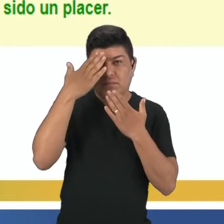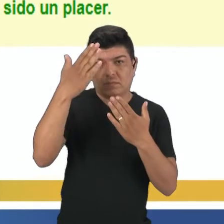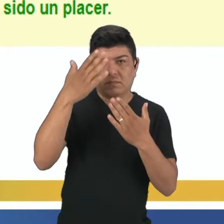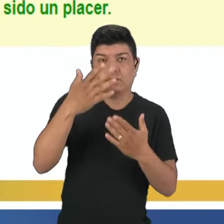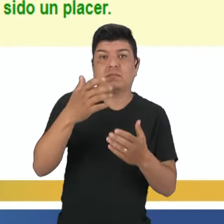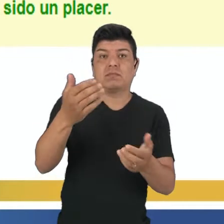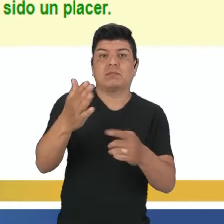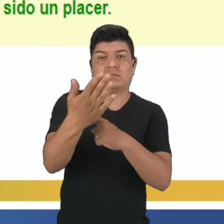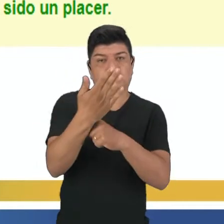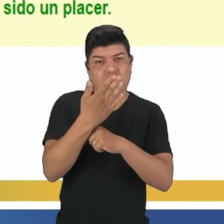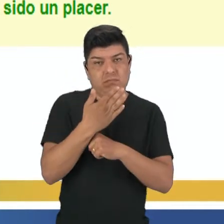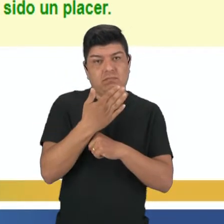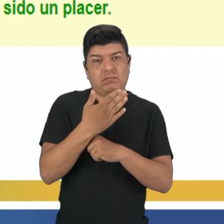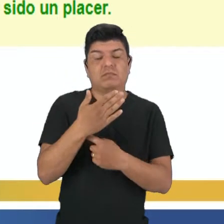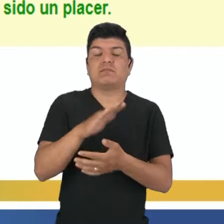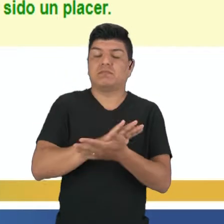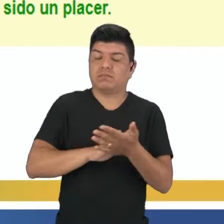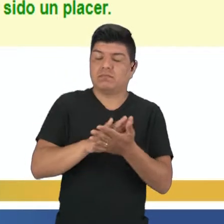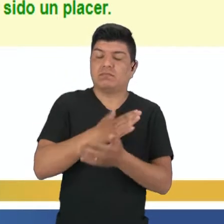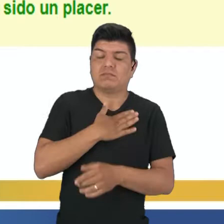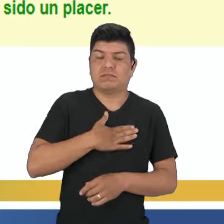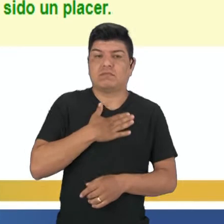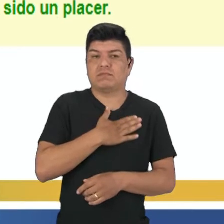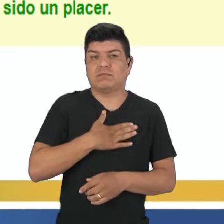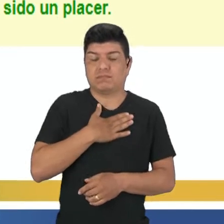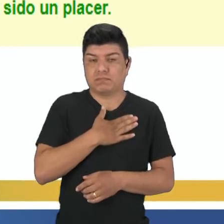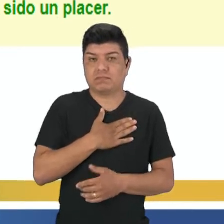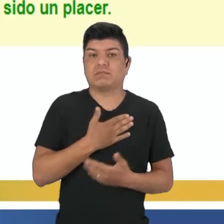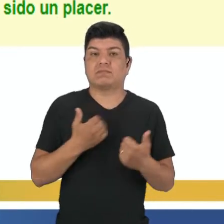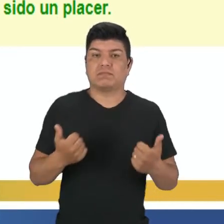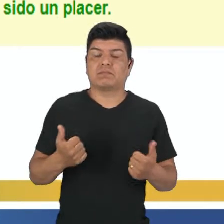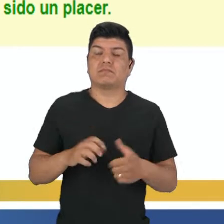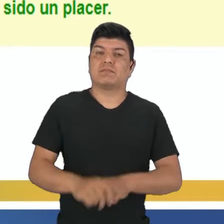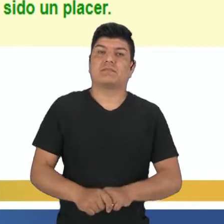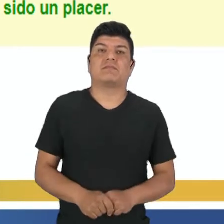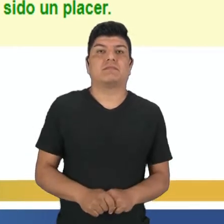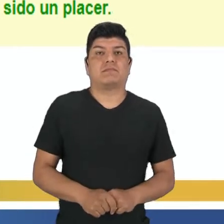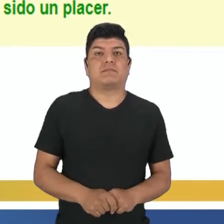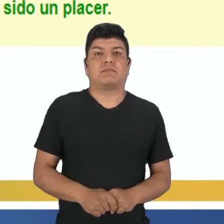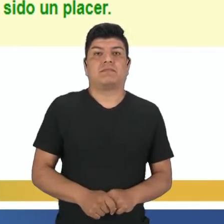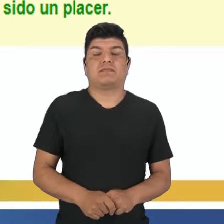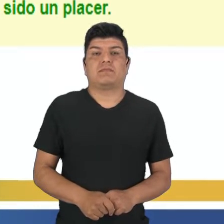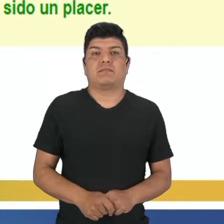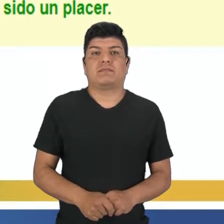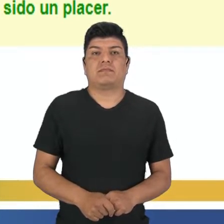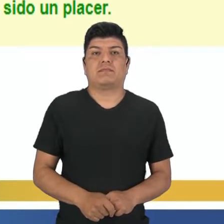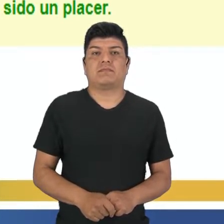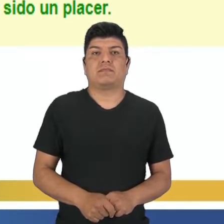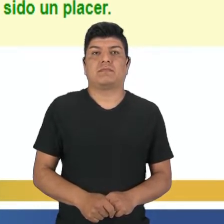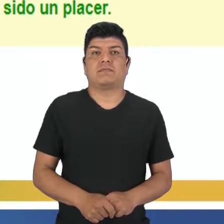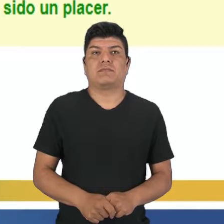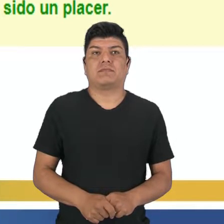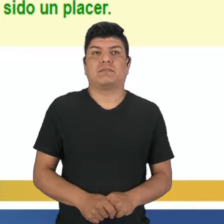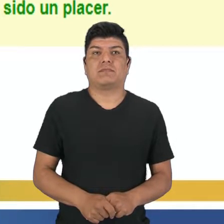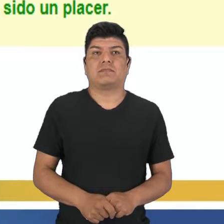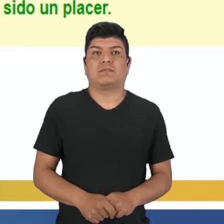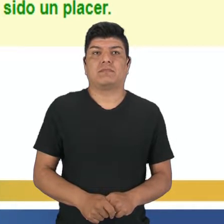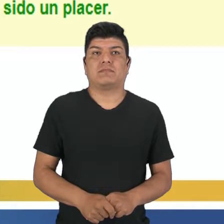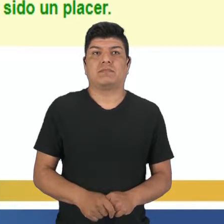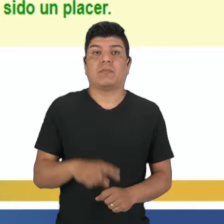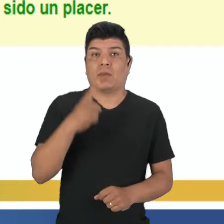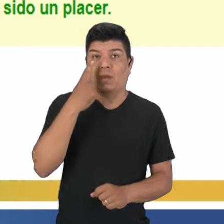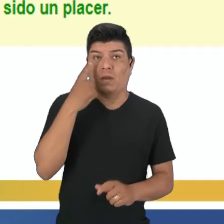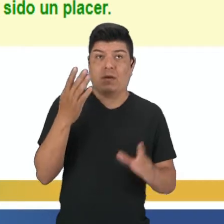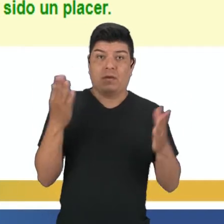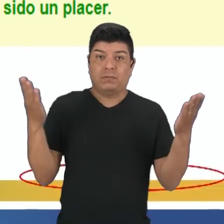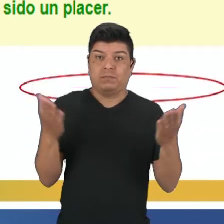por la colaboração. De nada, ha sido um prazer, ou seja, muito obrigado pela colaboração. De nada, foi um prazer. Então, galerinha, olha aí,